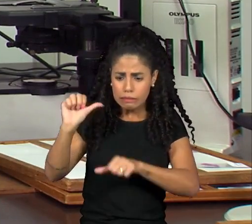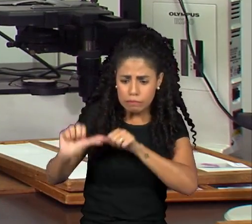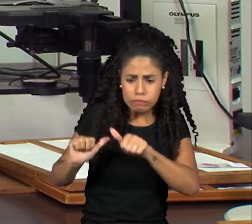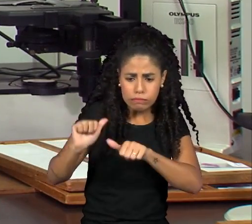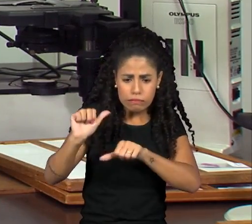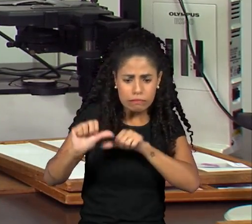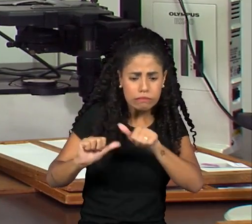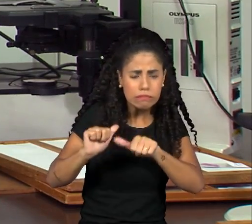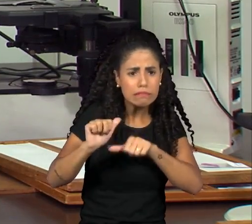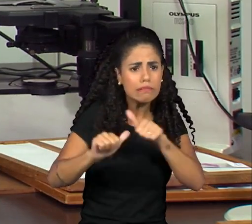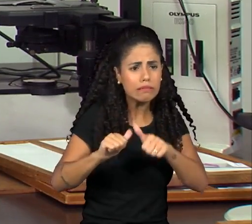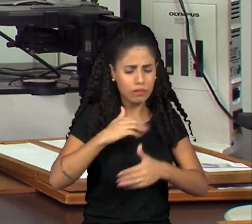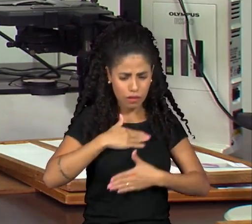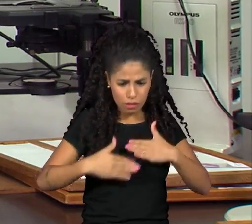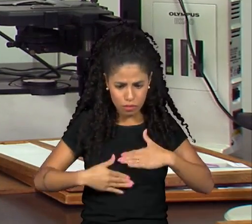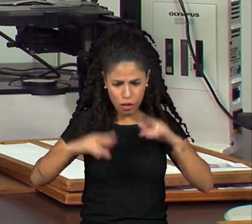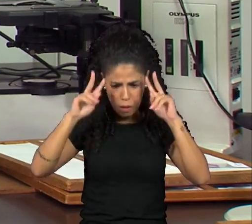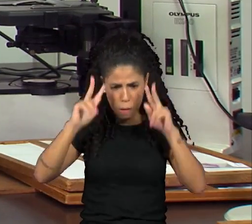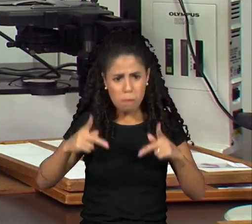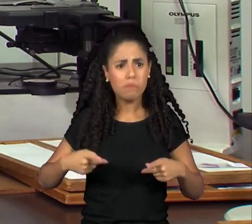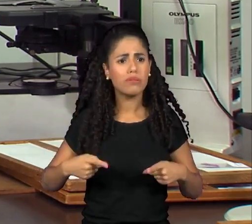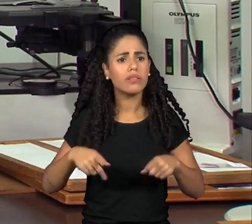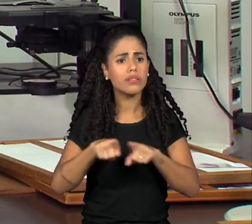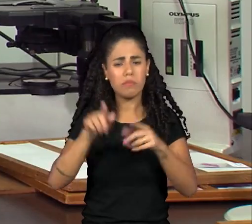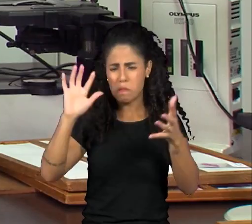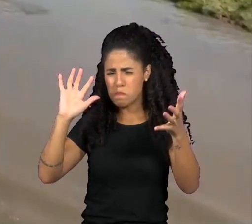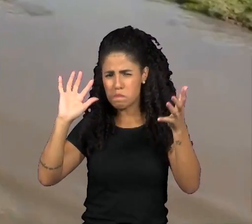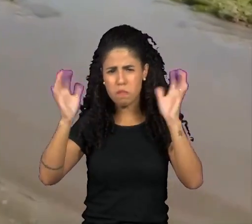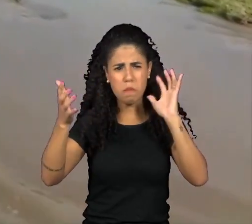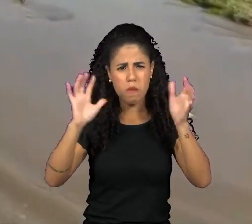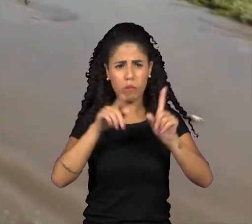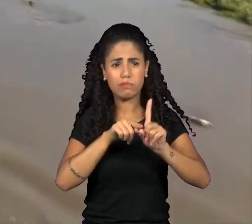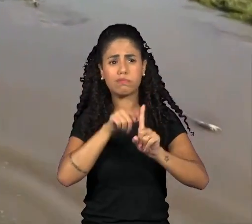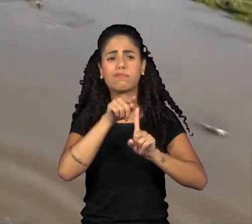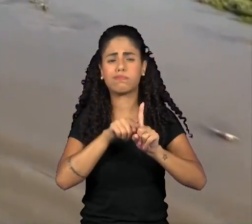mundo. E as mudanças de clima estão andando lado a lado.